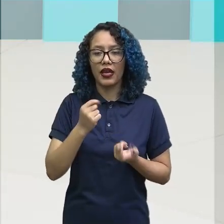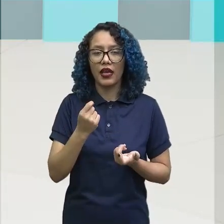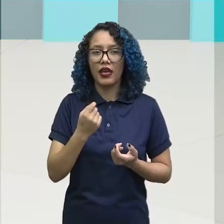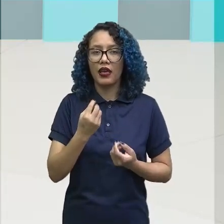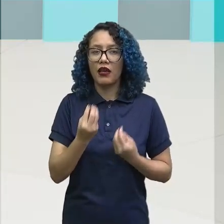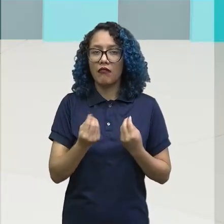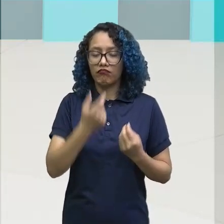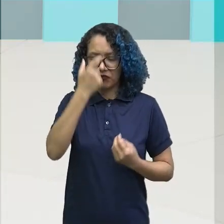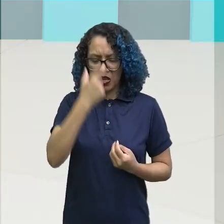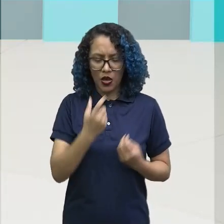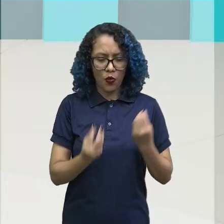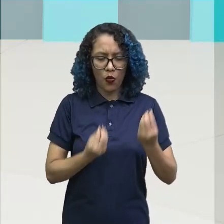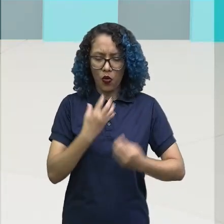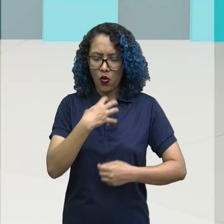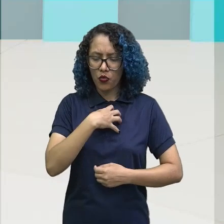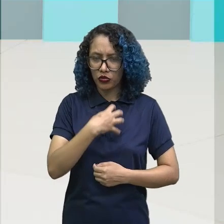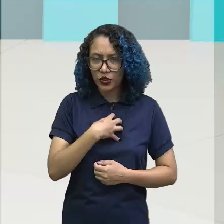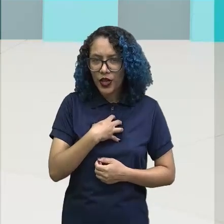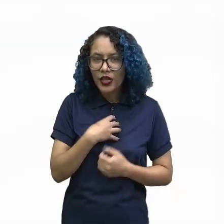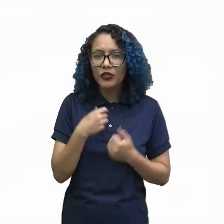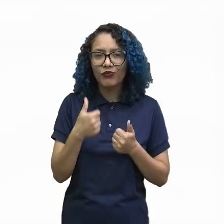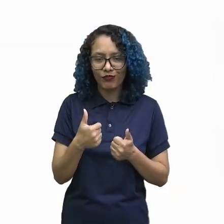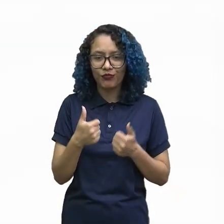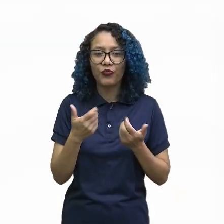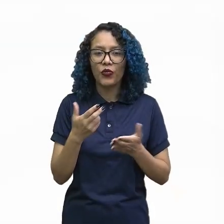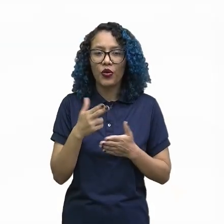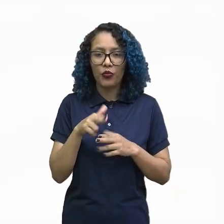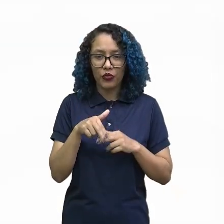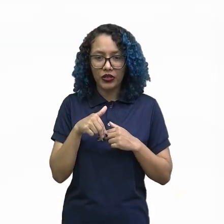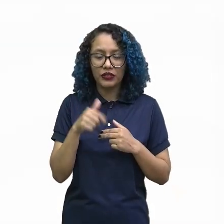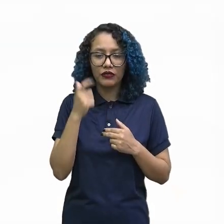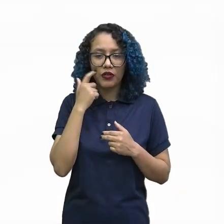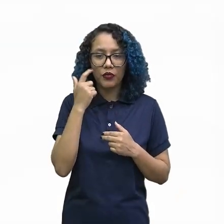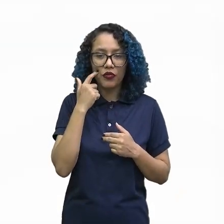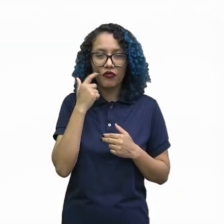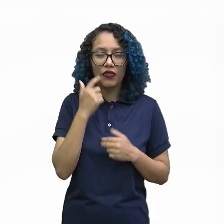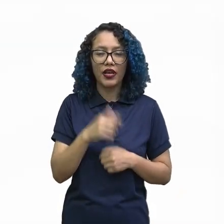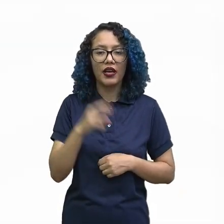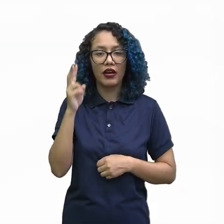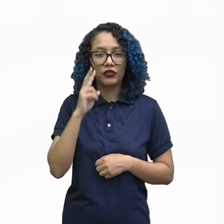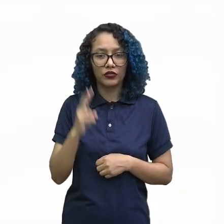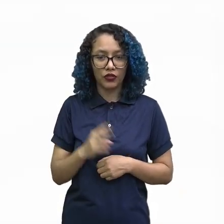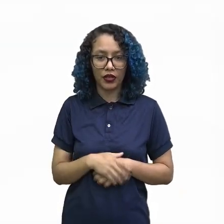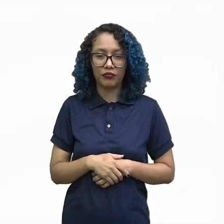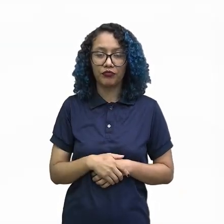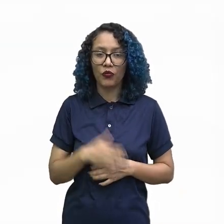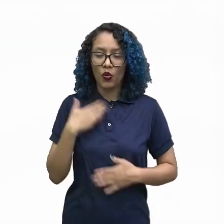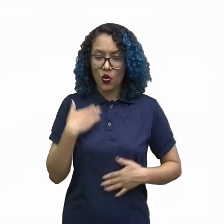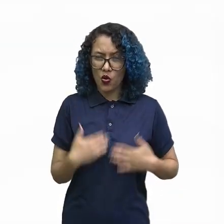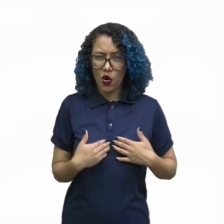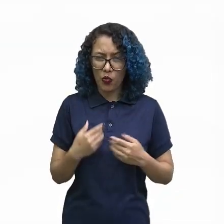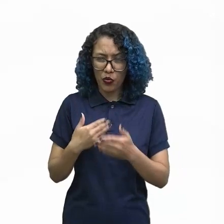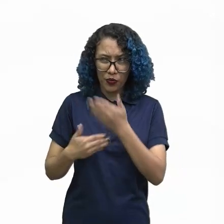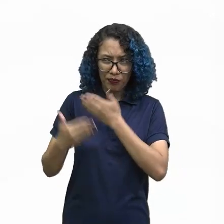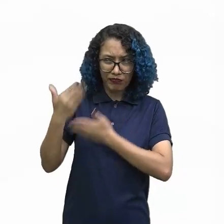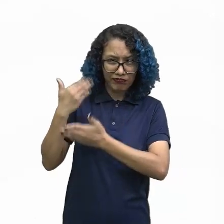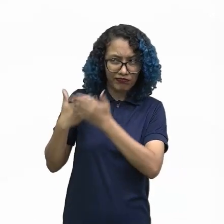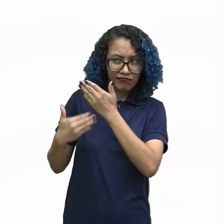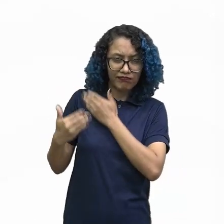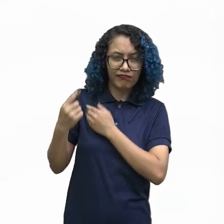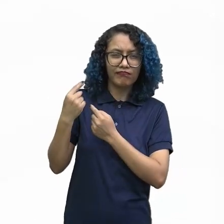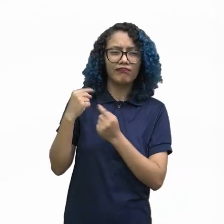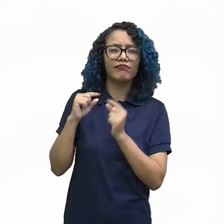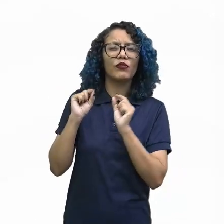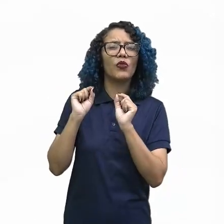sou. E para isso a gente vai começar a ver uma trajetória ao longo da história. Olha só, o corpo desde os primórdios, a gente vai perceber que